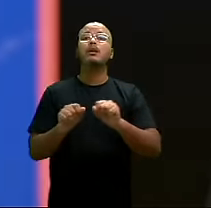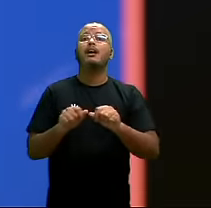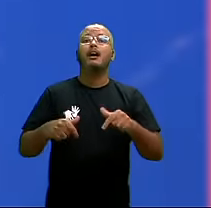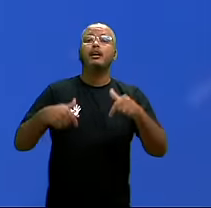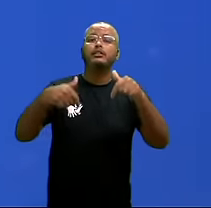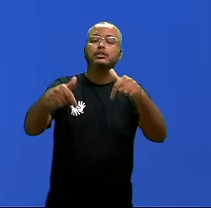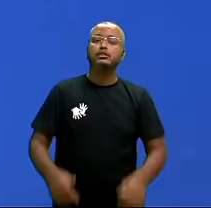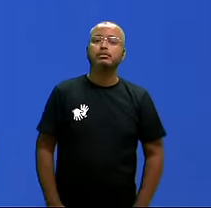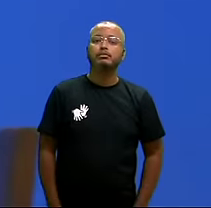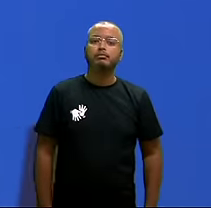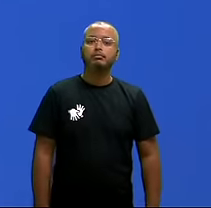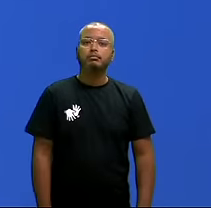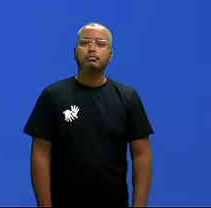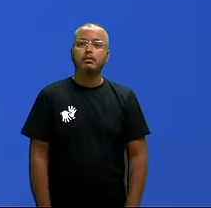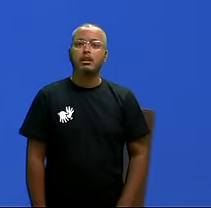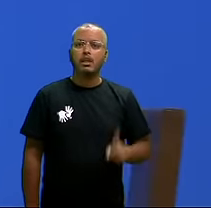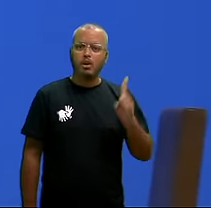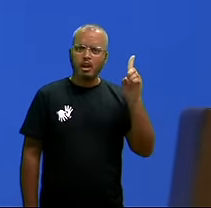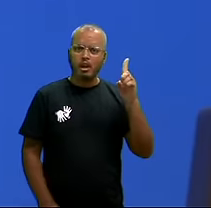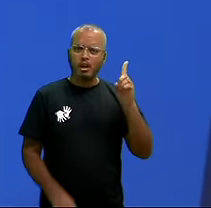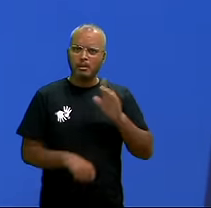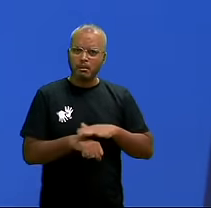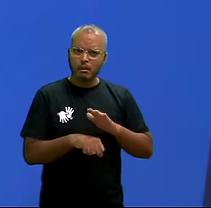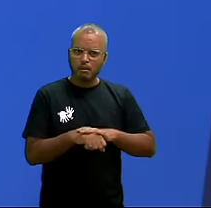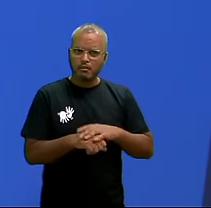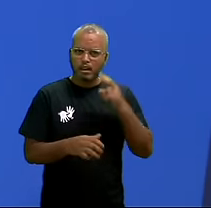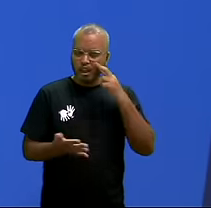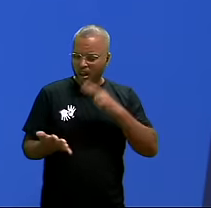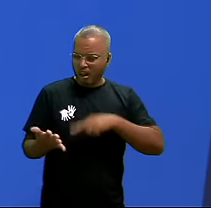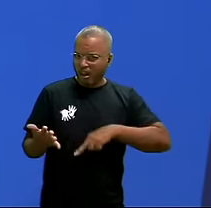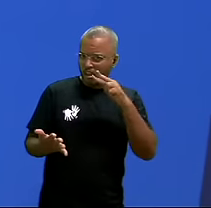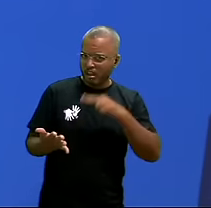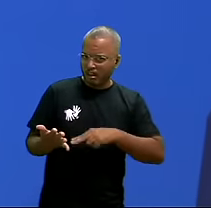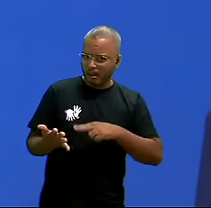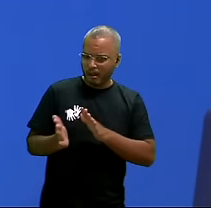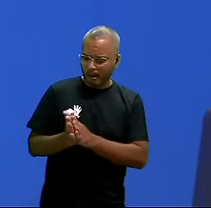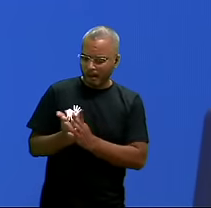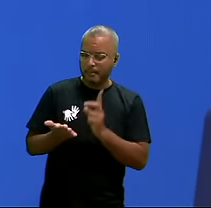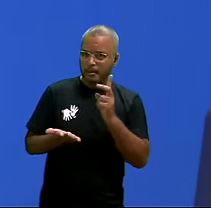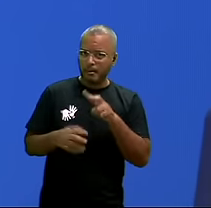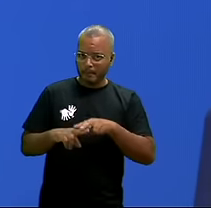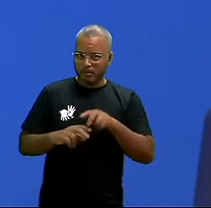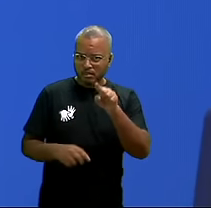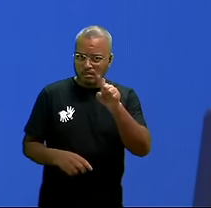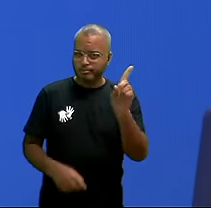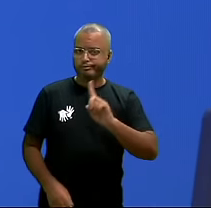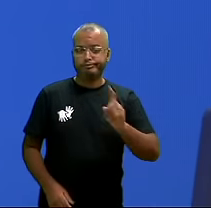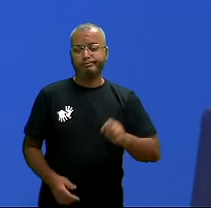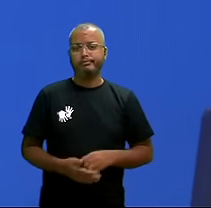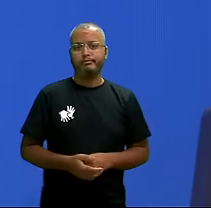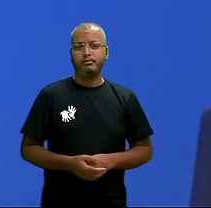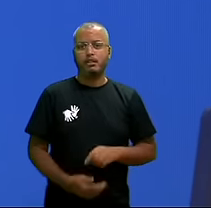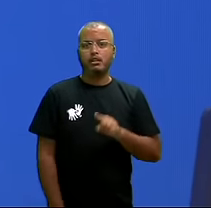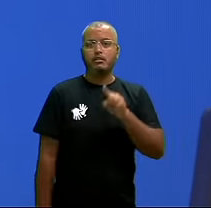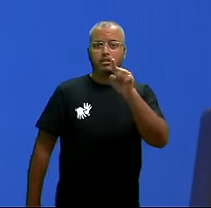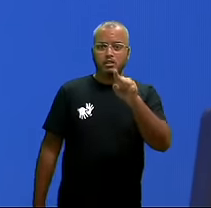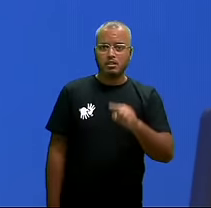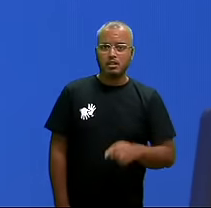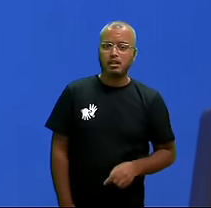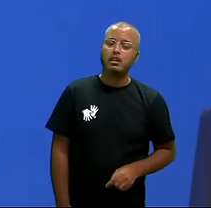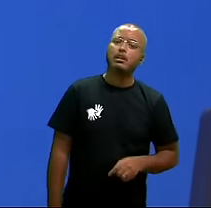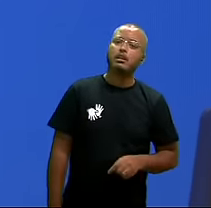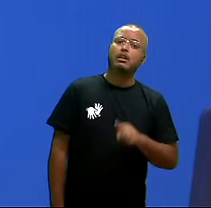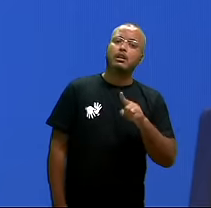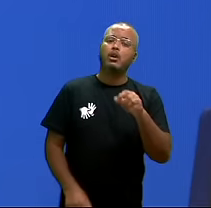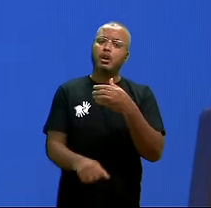você. Não vai. Deus não vai orar por você. Deus não vai meditar na palavra por você. Deus não vai vir para a igreja por você. Deus não vai educar seus filhos por